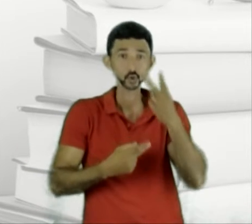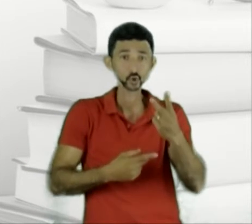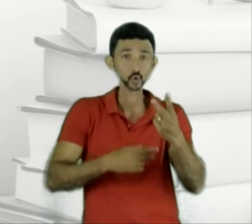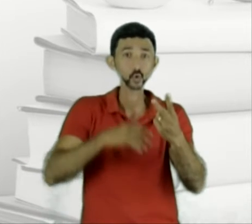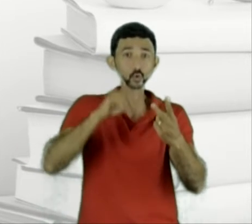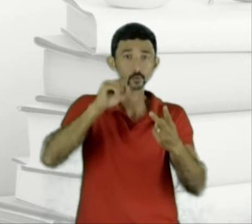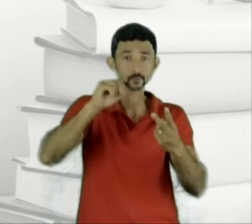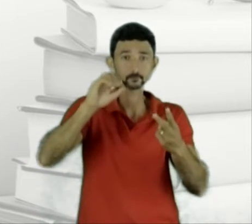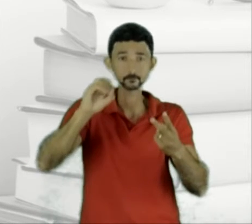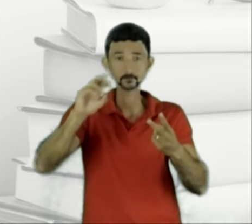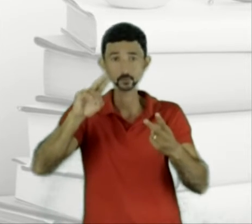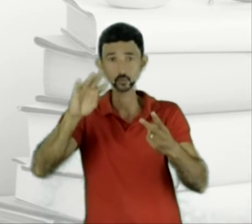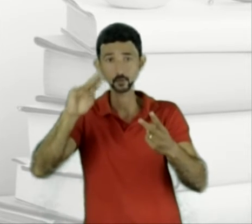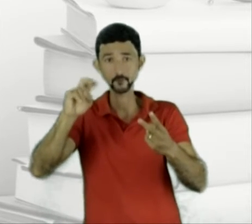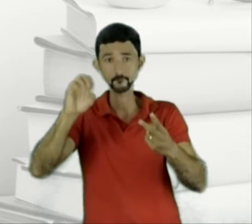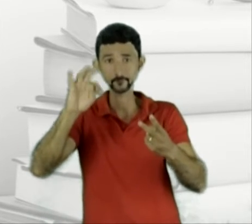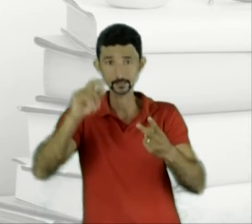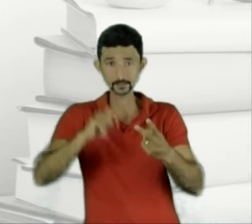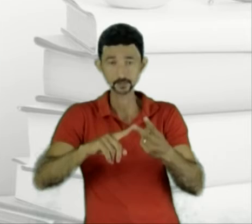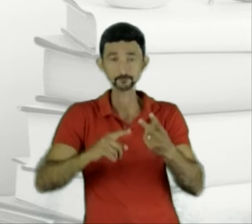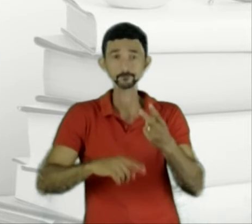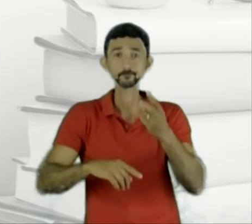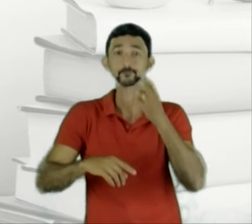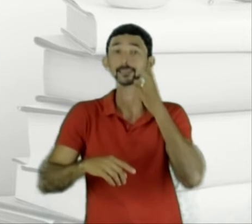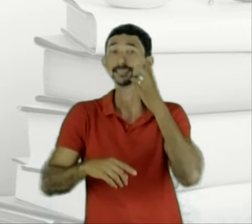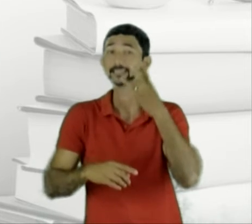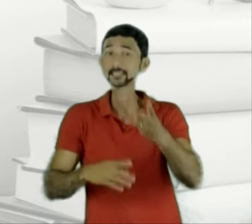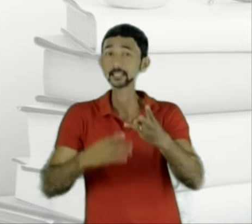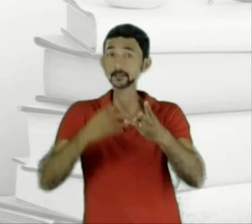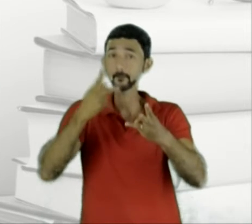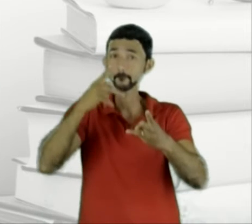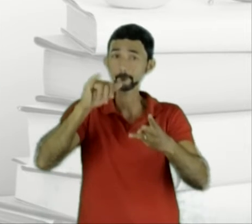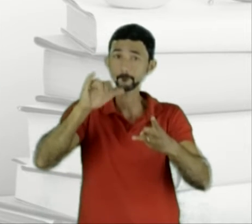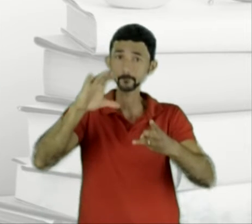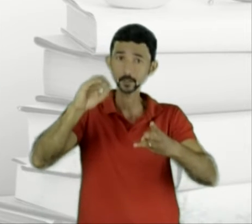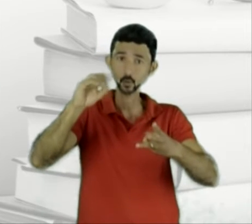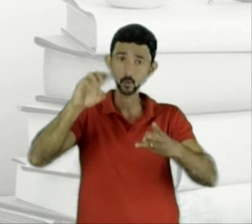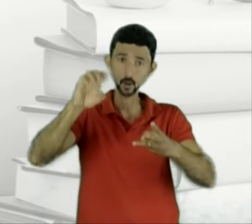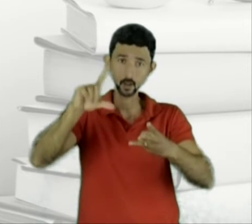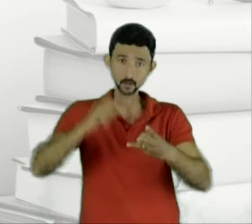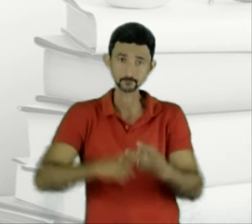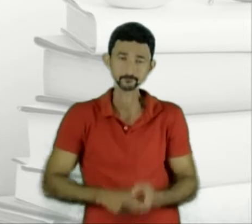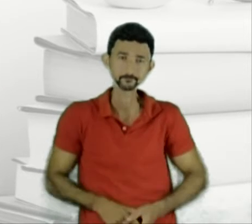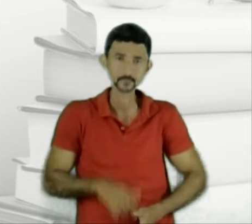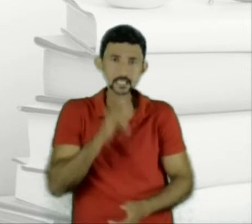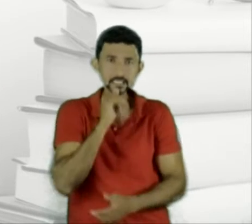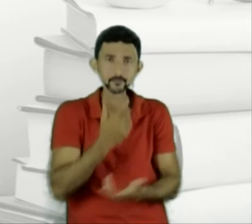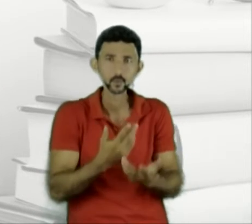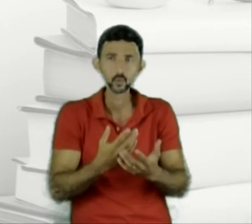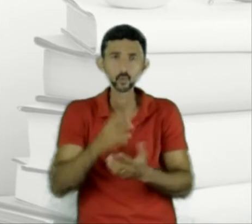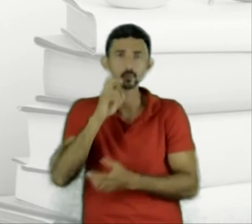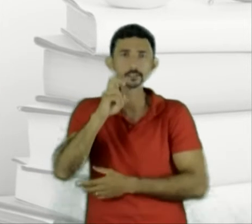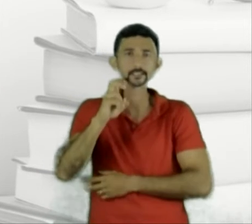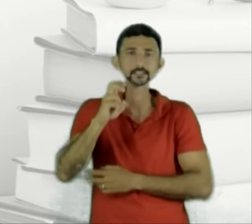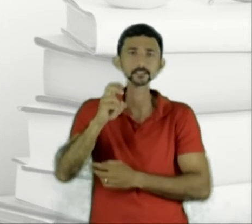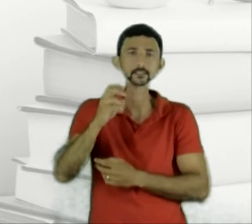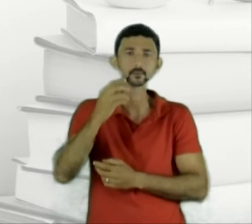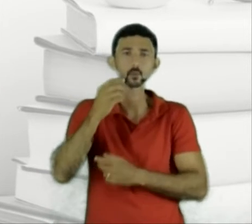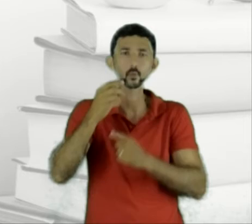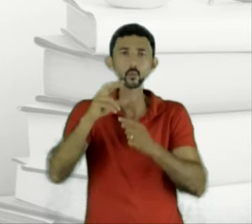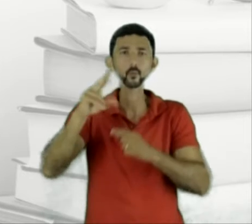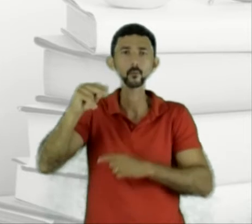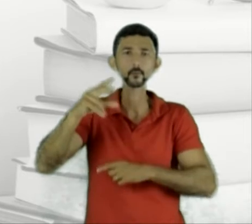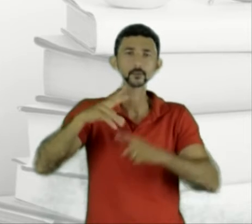2 sorvetes, 3 picolés. Certo? Se eu tivesse, vamos mudar um exemplo, 5 canetas e 7 lápis. Aí